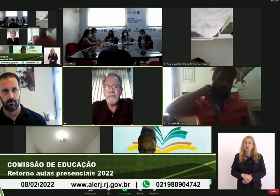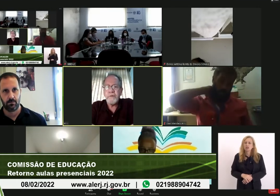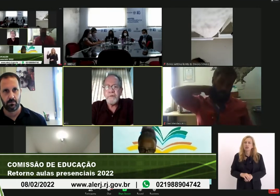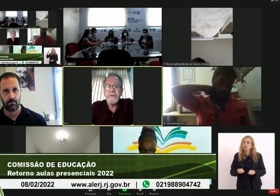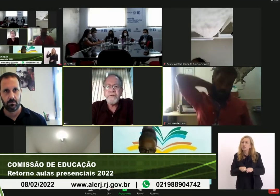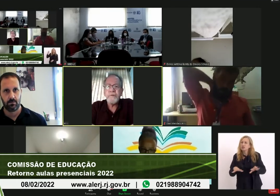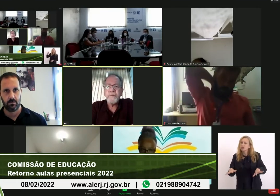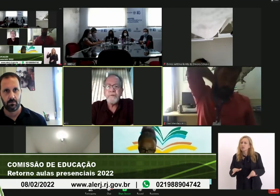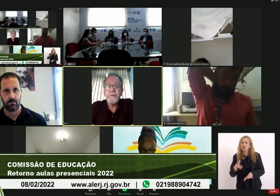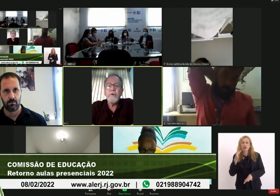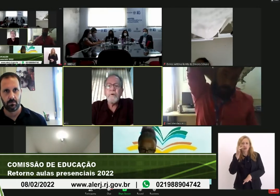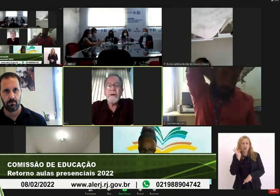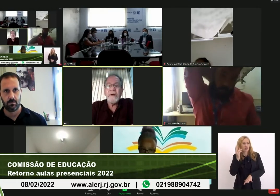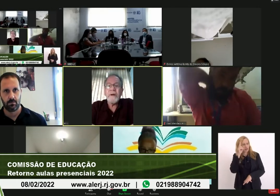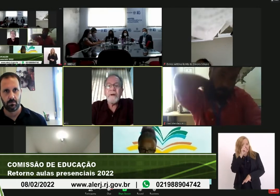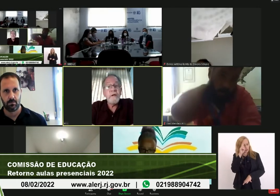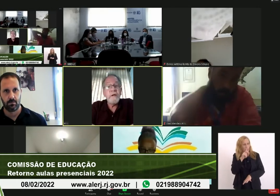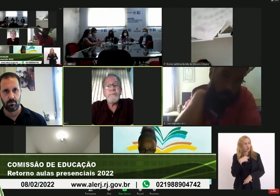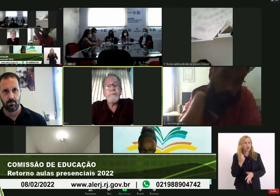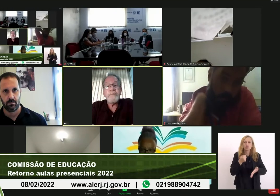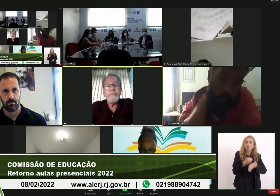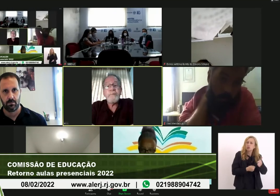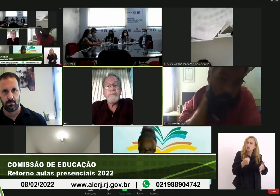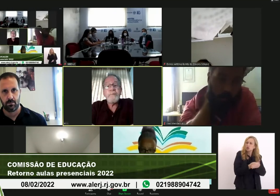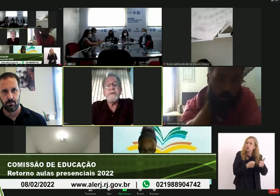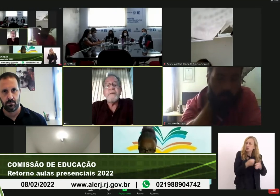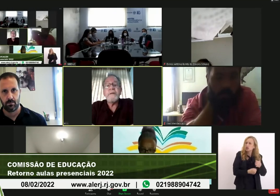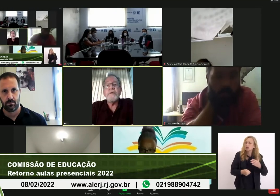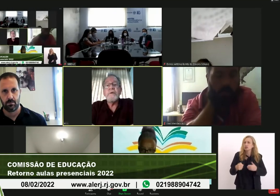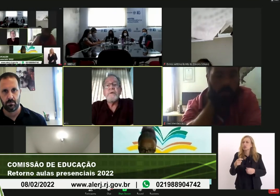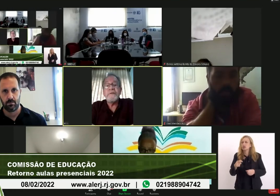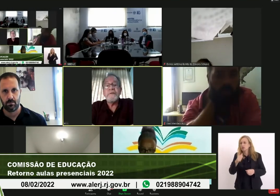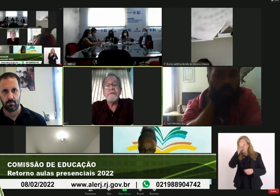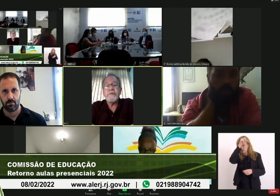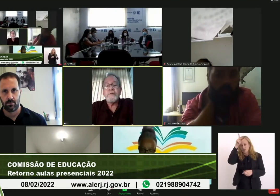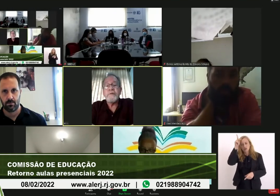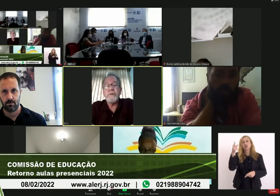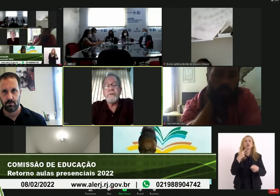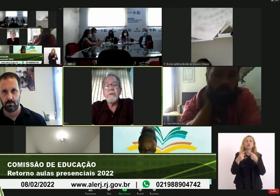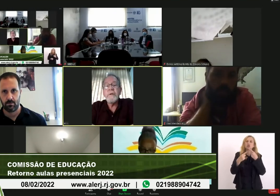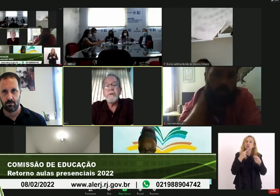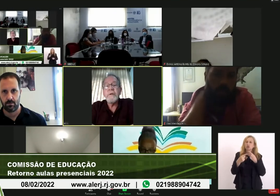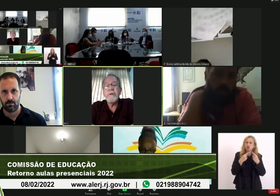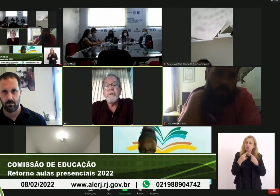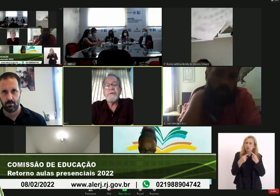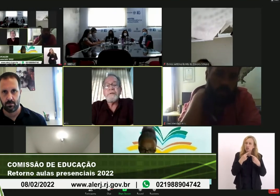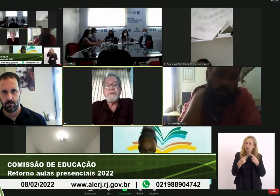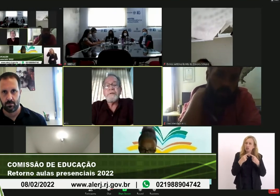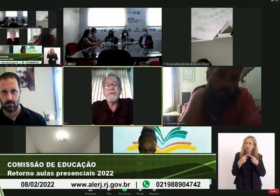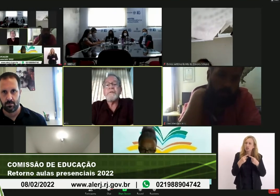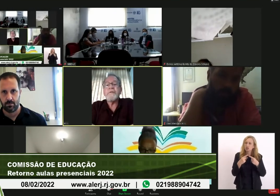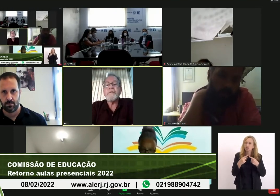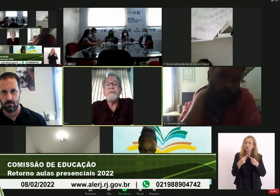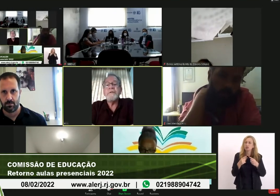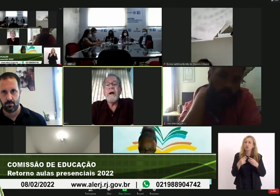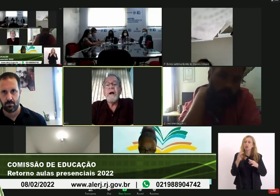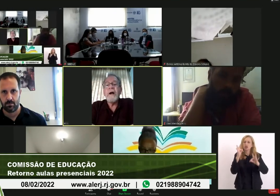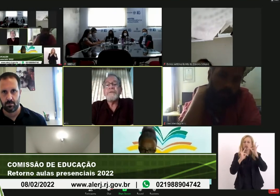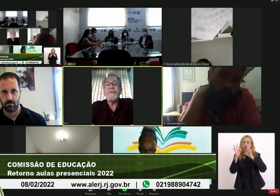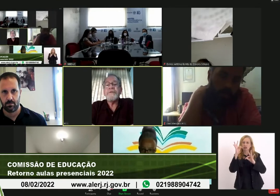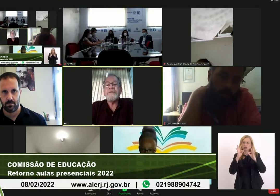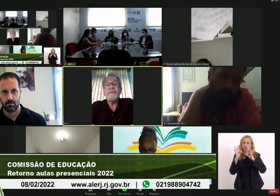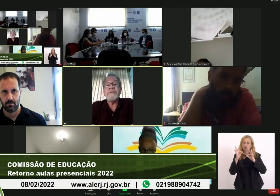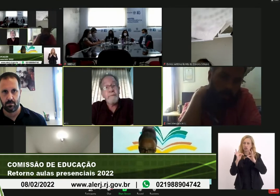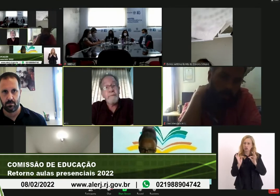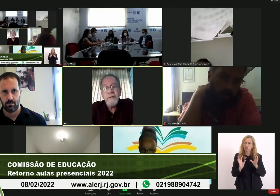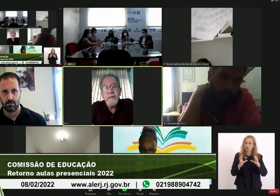lembra disso, nós batalhamos para que a prefeitura discutisse com as operadoras de telecomunicações a